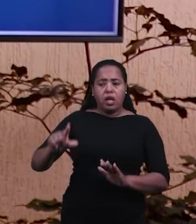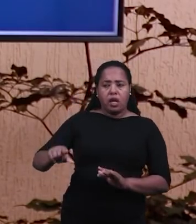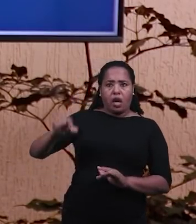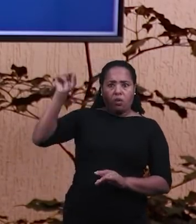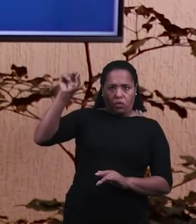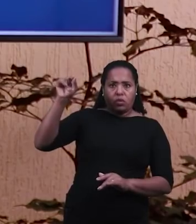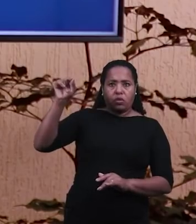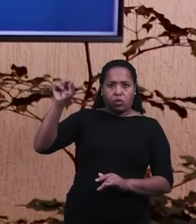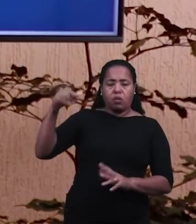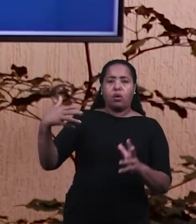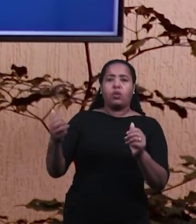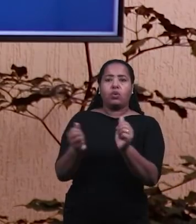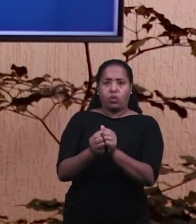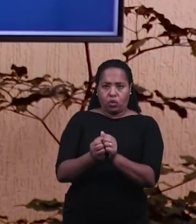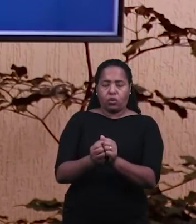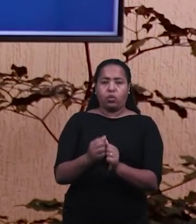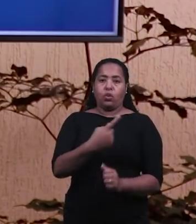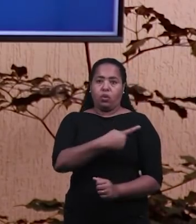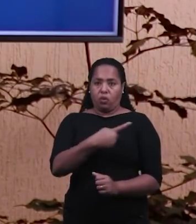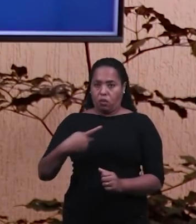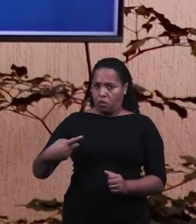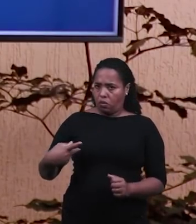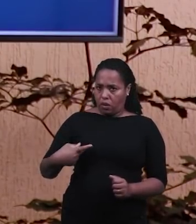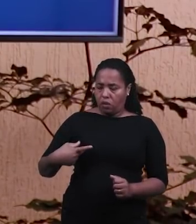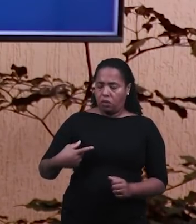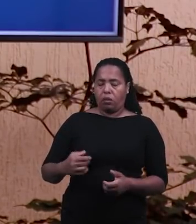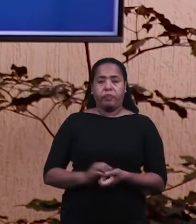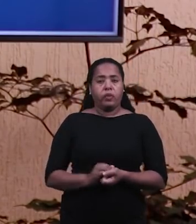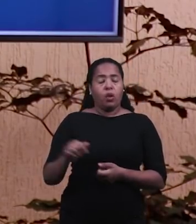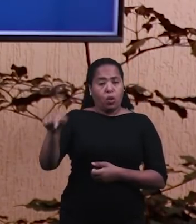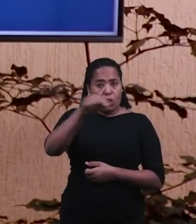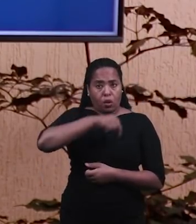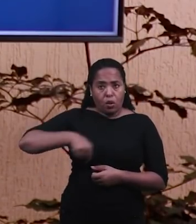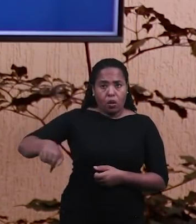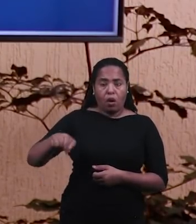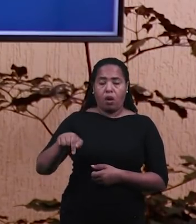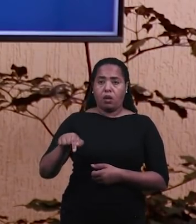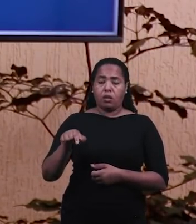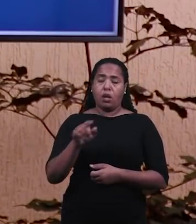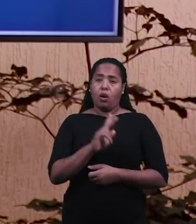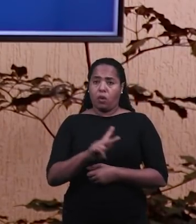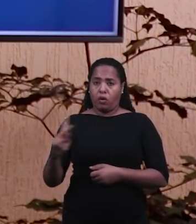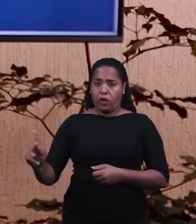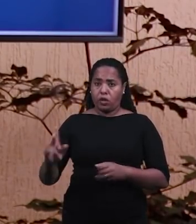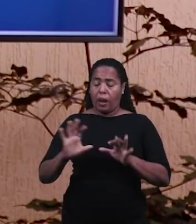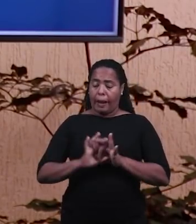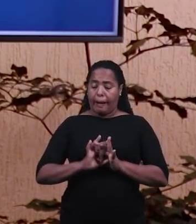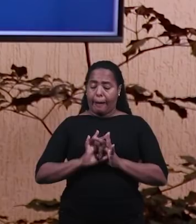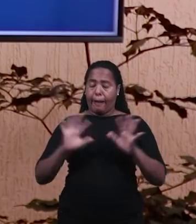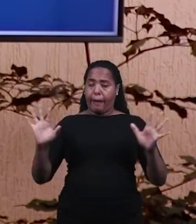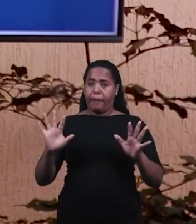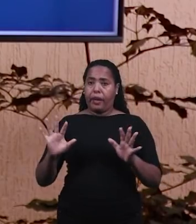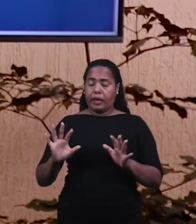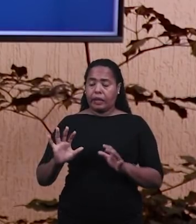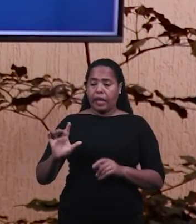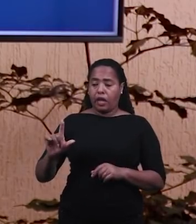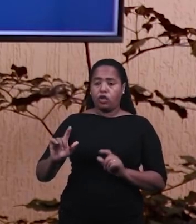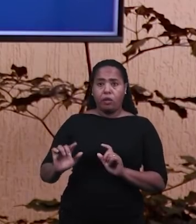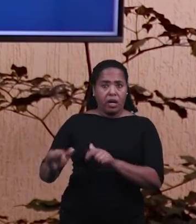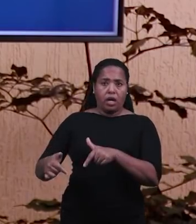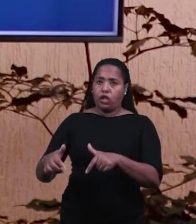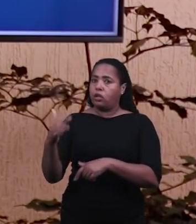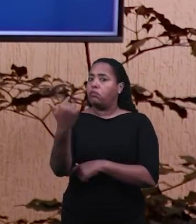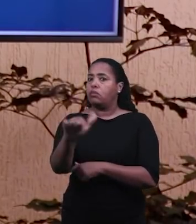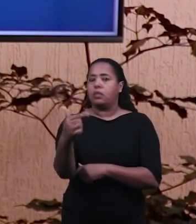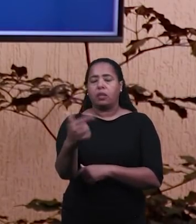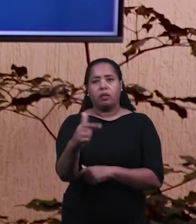ser tomada junto ao Ministério. Nós, professores, não temos autorização para fazer isso. Por quê?